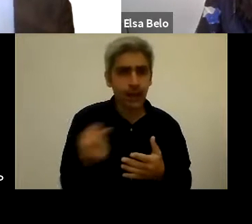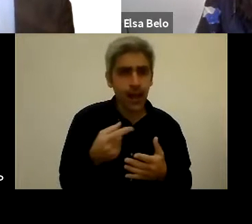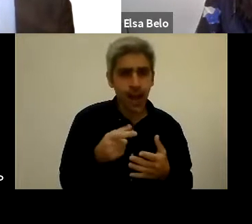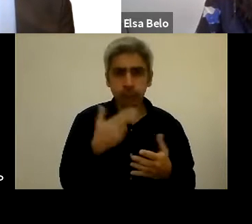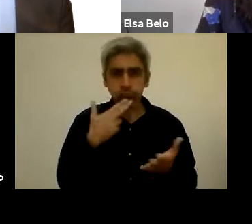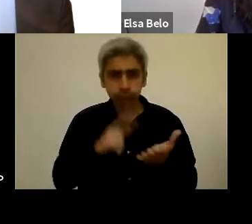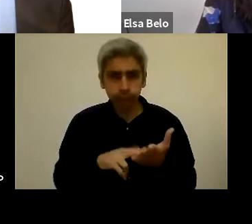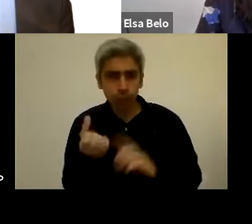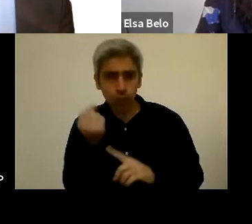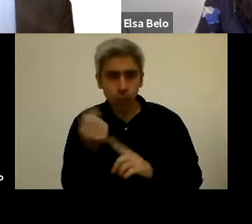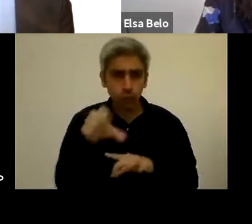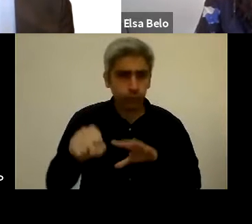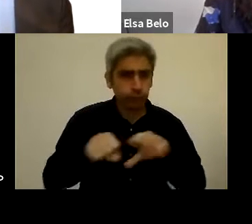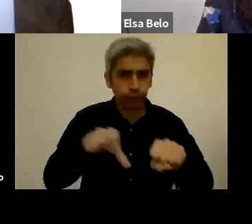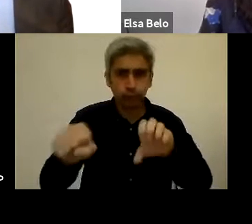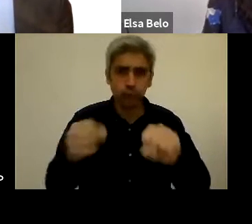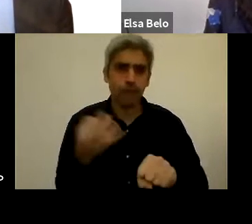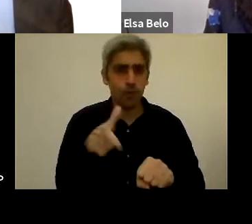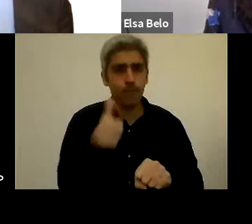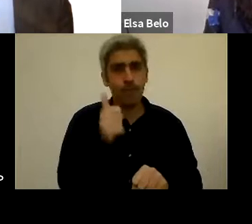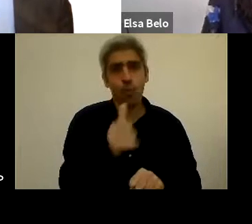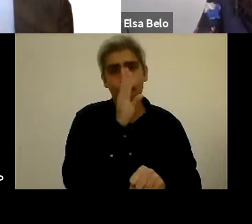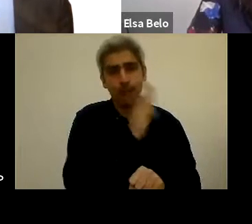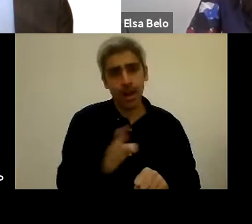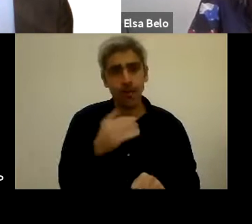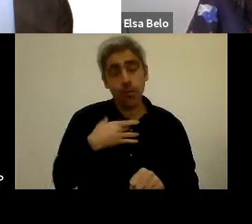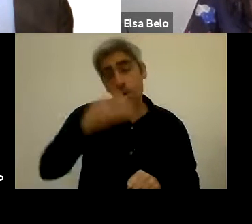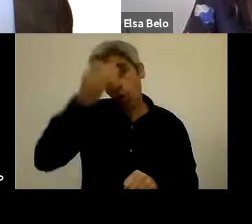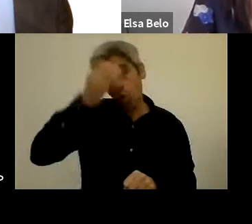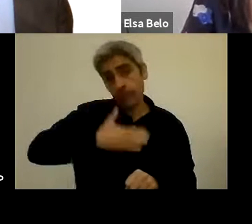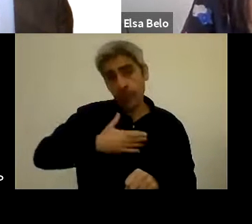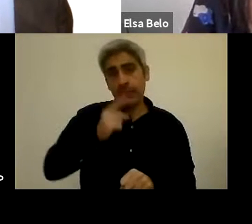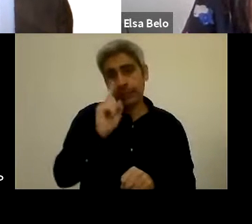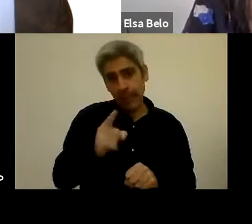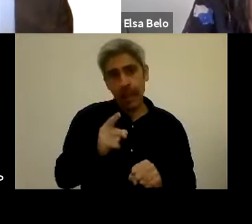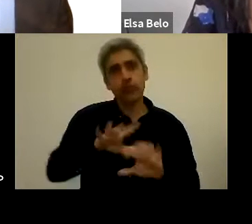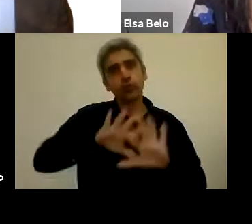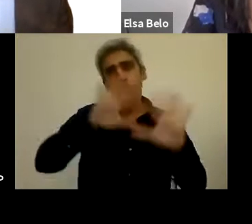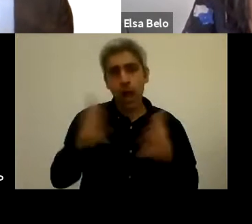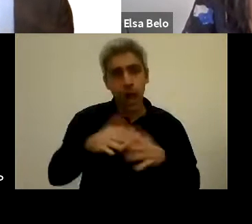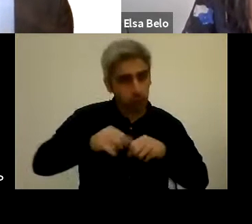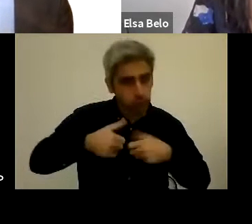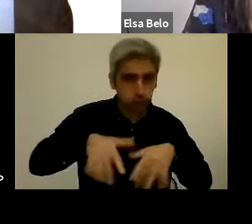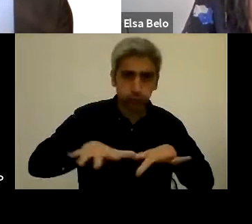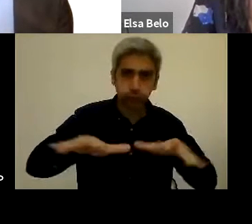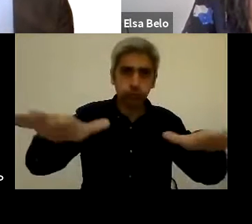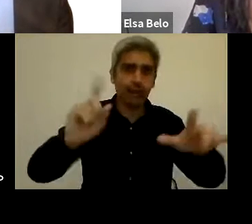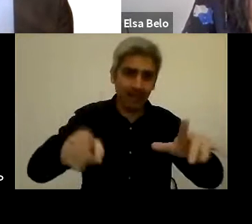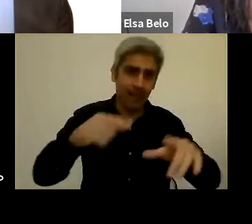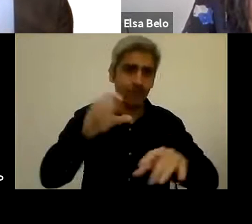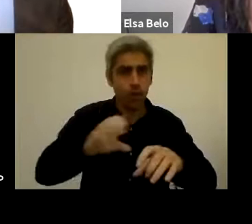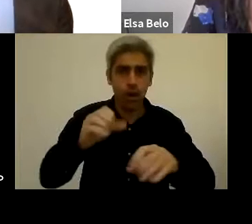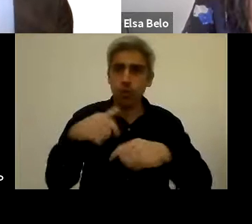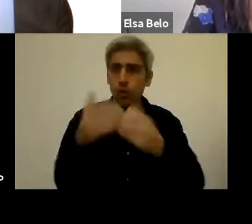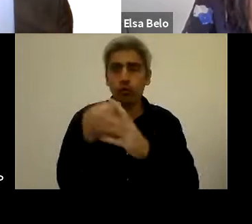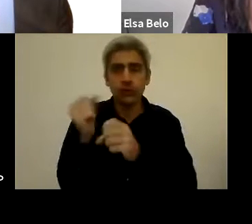efetiva, acho que é uma boa prática que, do meu ponto de vista, devia poder generalizar-se a tudo o que fosse